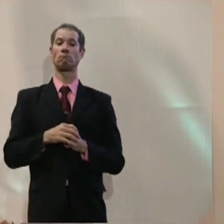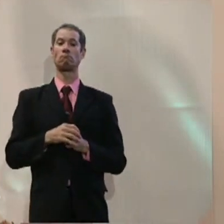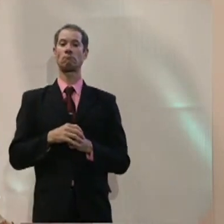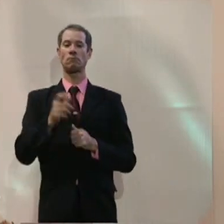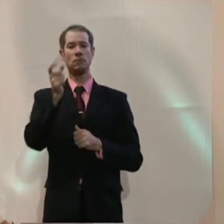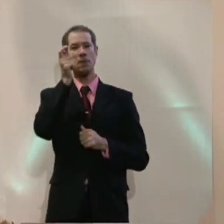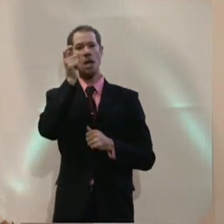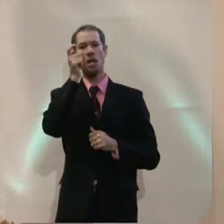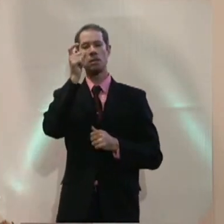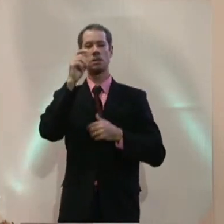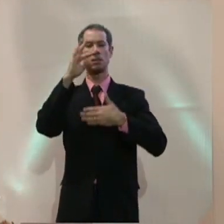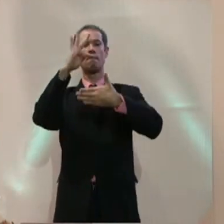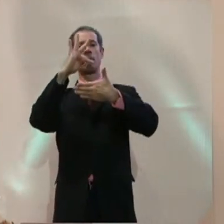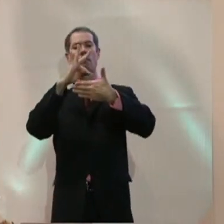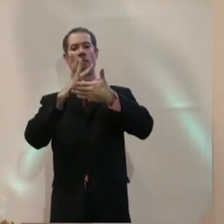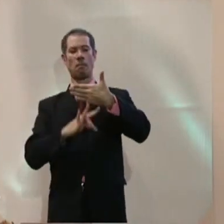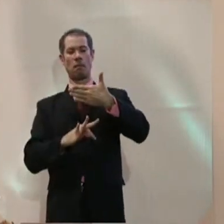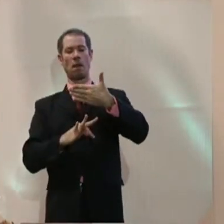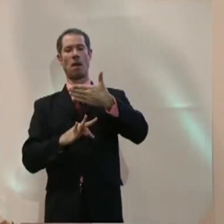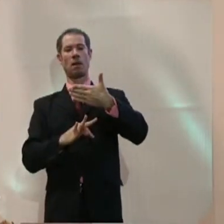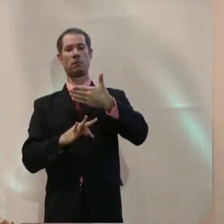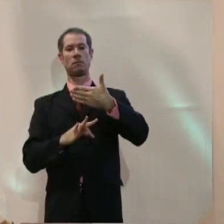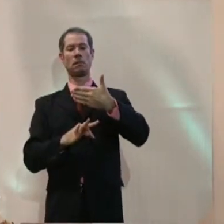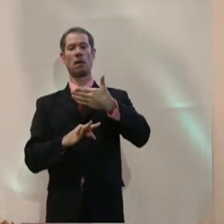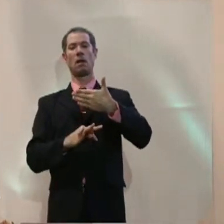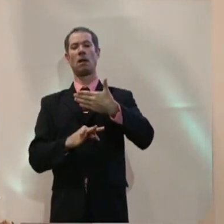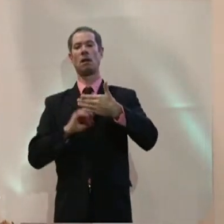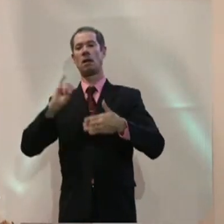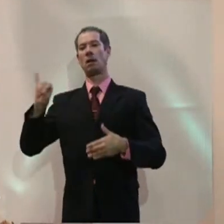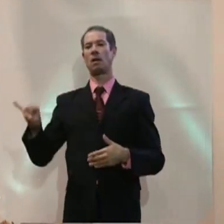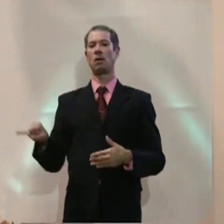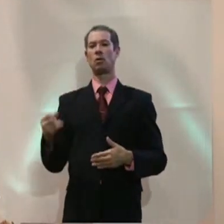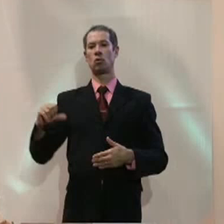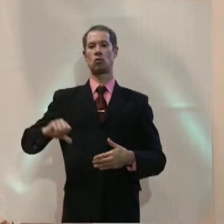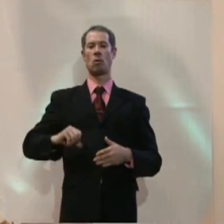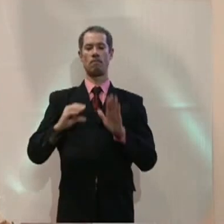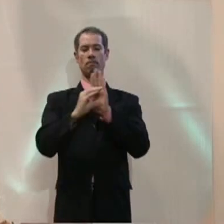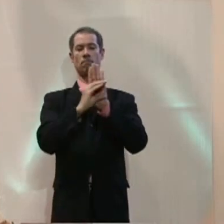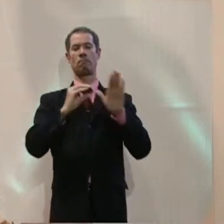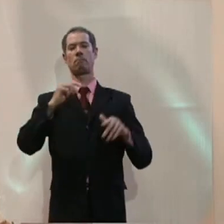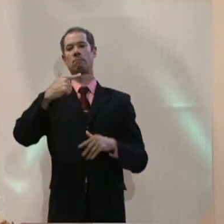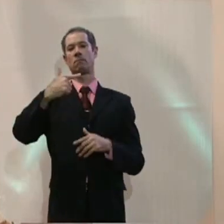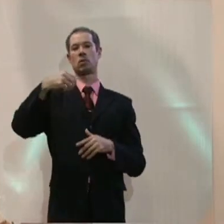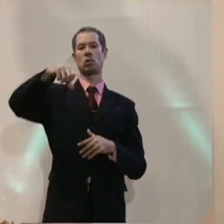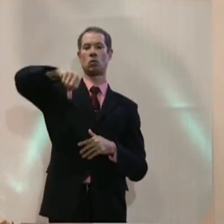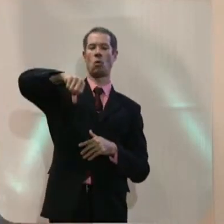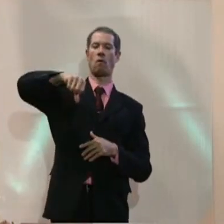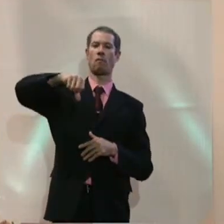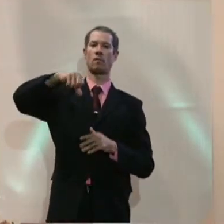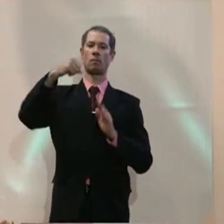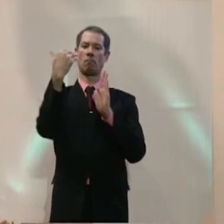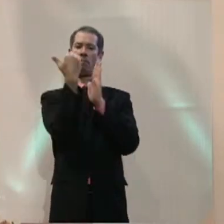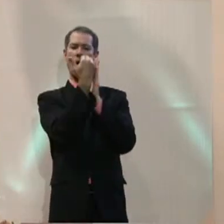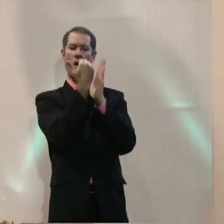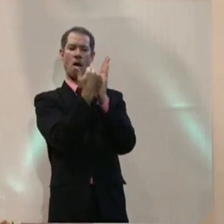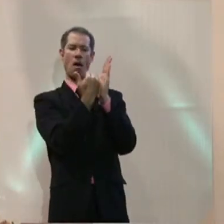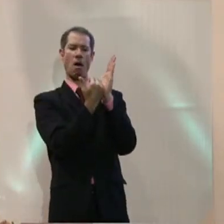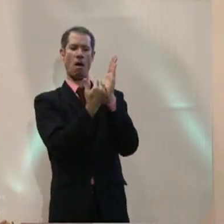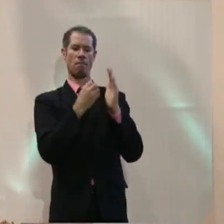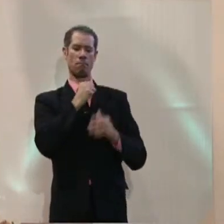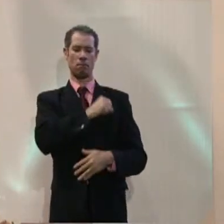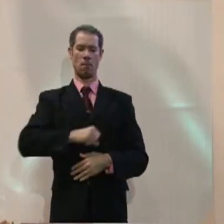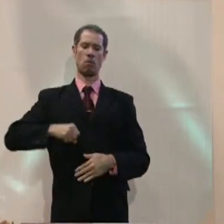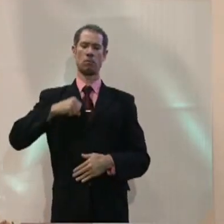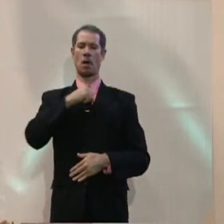É interessante que o texto de Jó 29 vai ter muitas outras saudades que ele vai